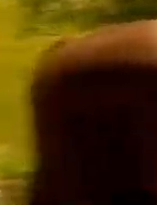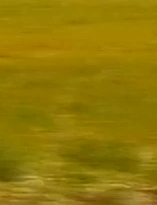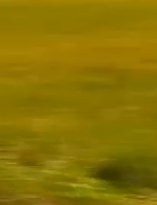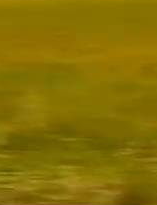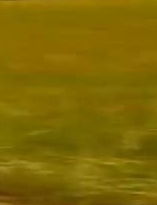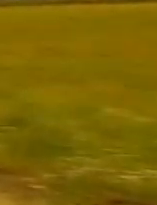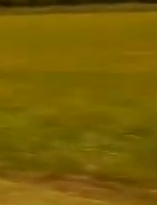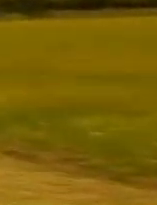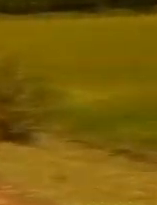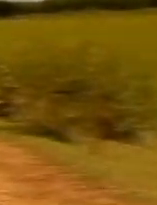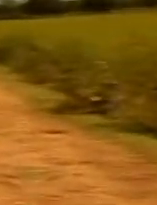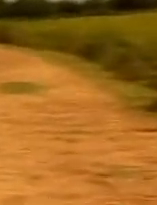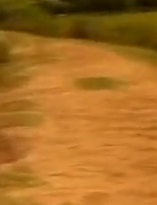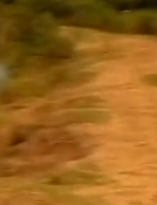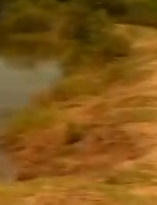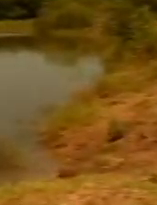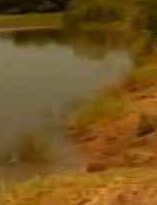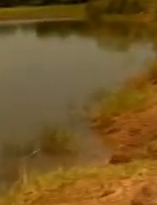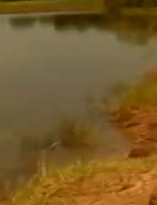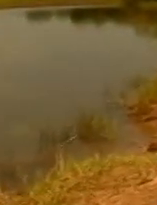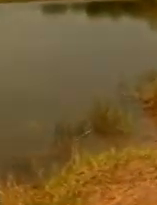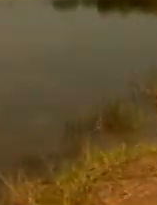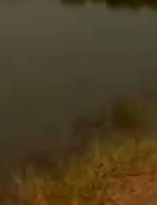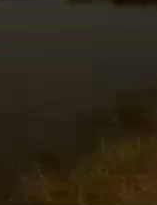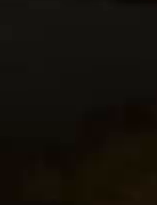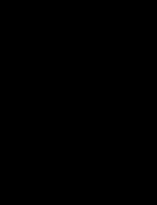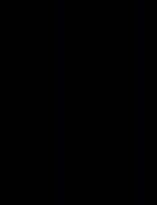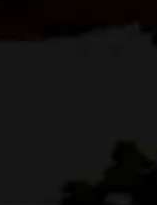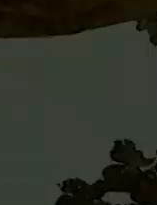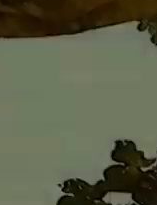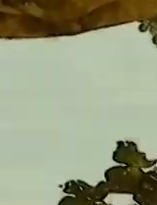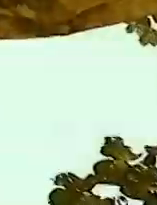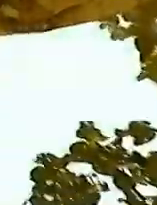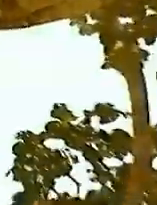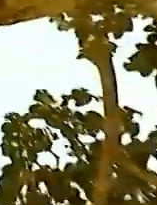favor. Eu faço certo em casa, tá?